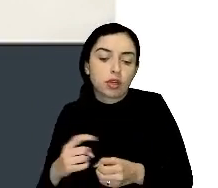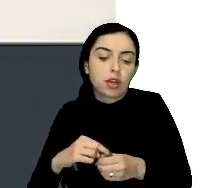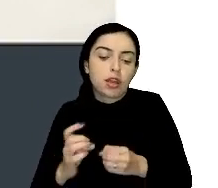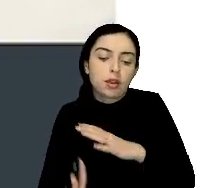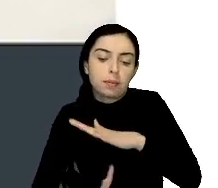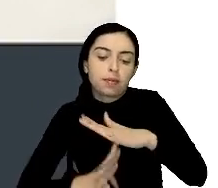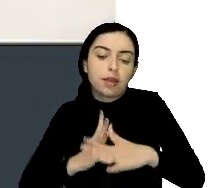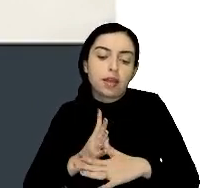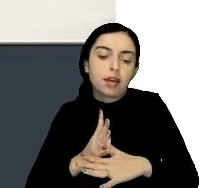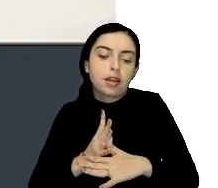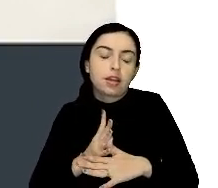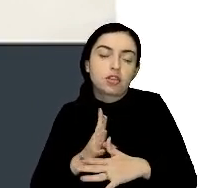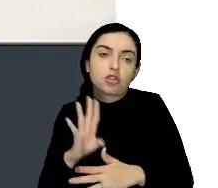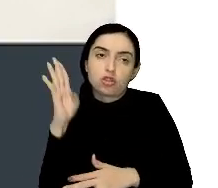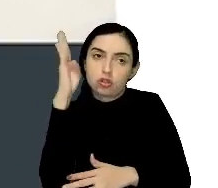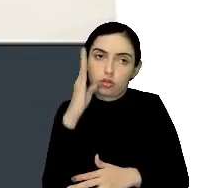Então,